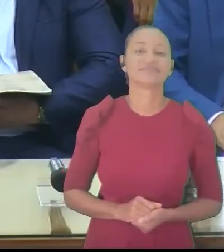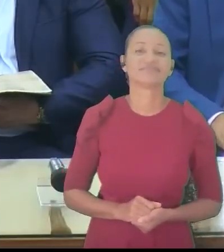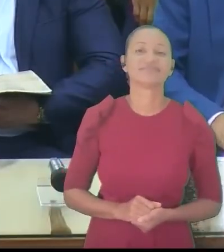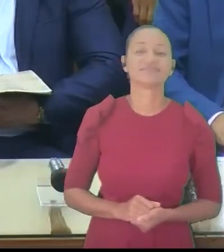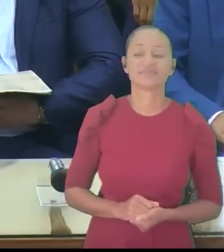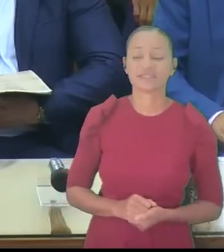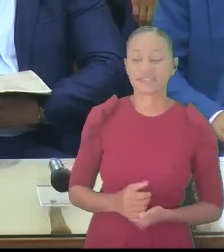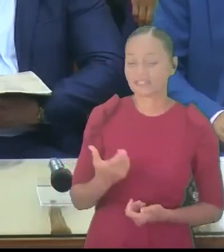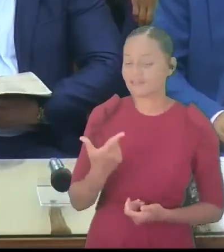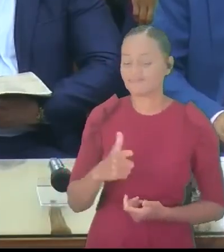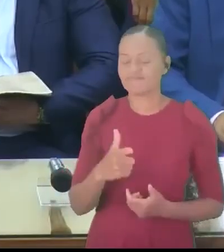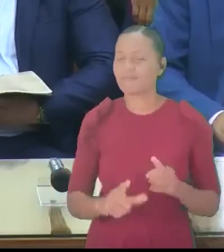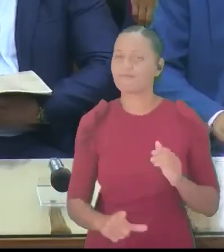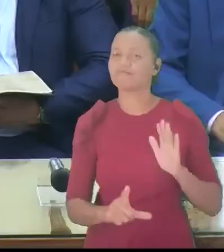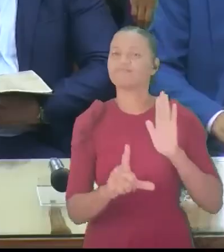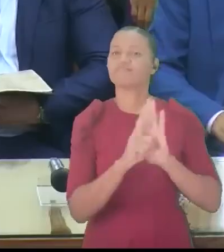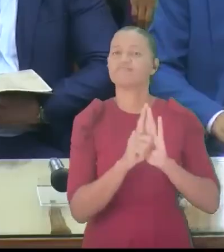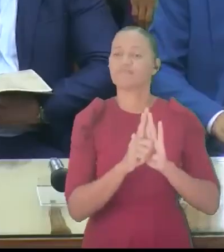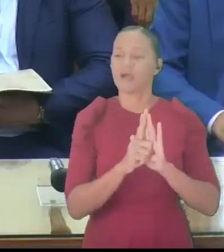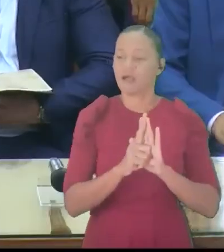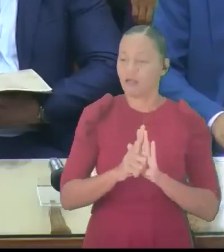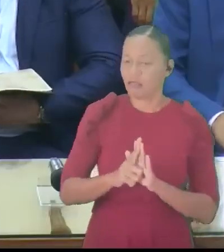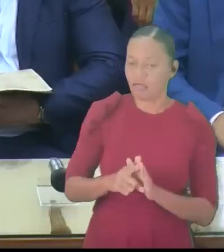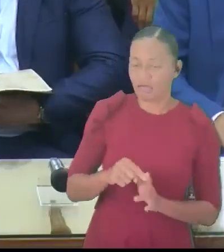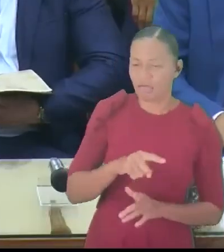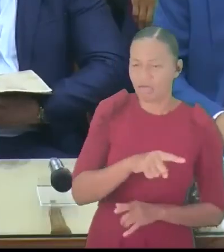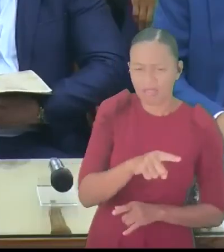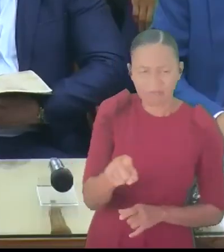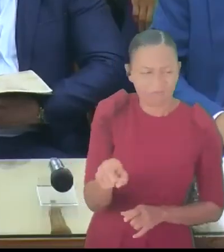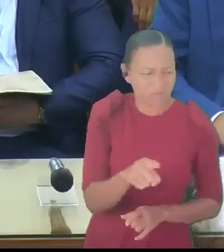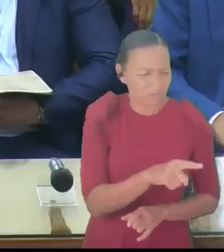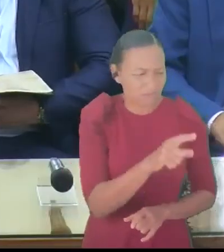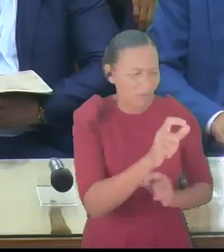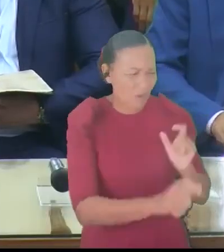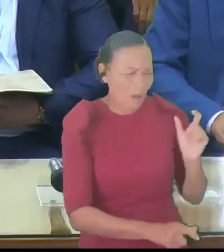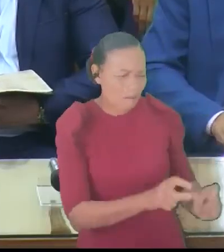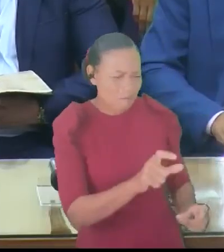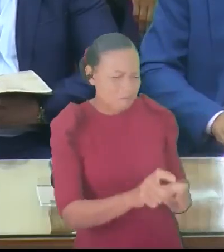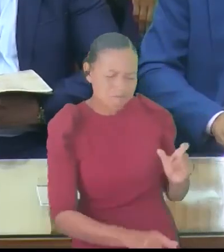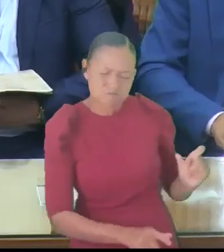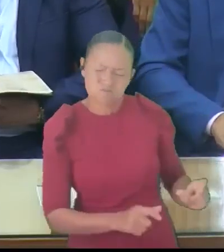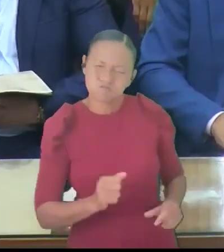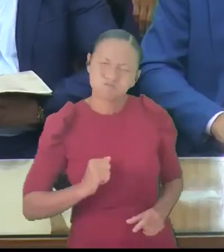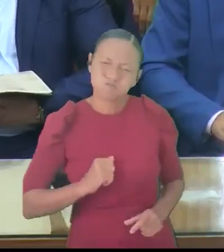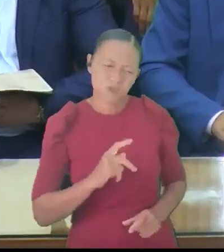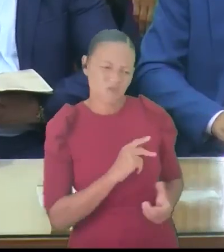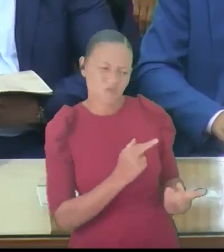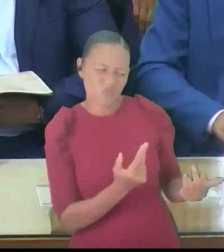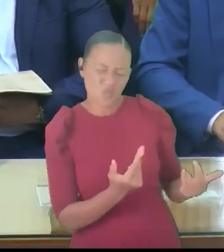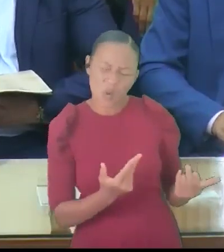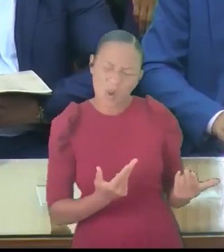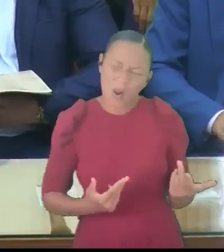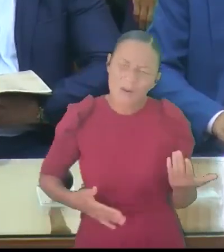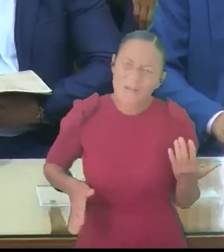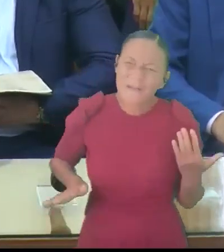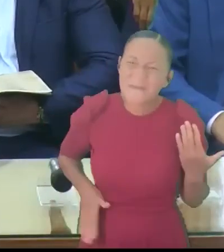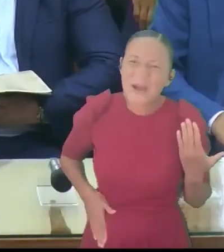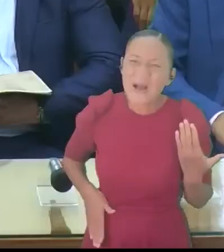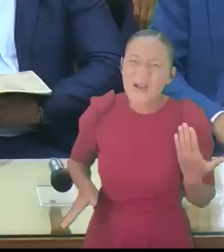Fora da lei. Eles colocaram os apóstolos no mesmo nível de bandidos.